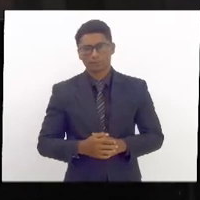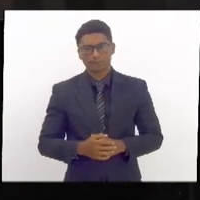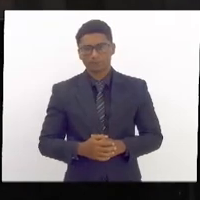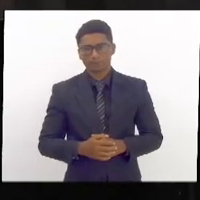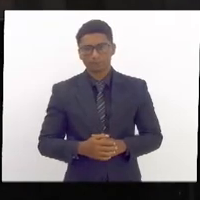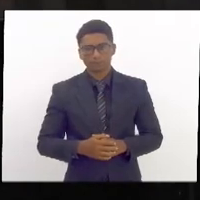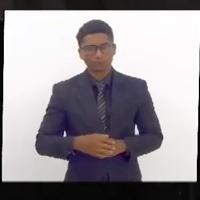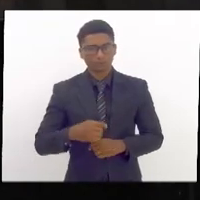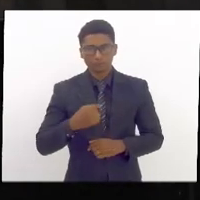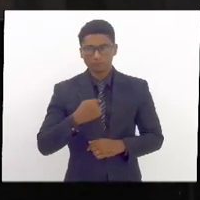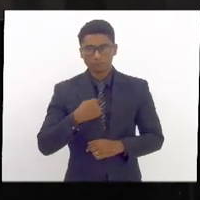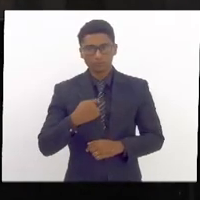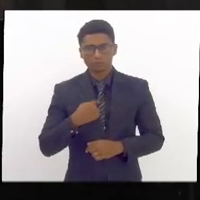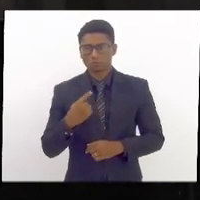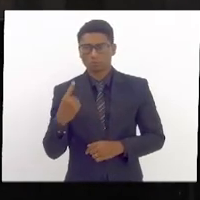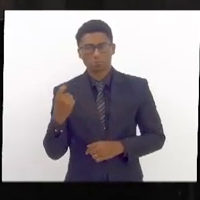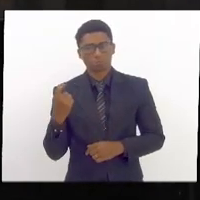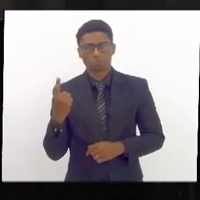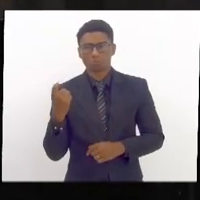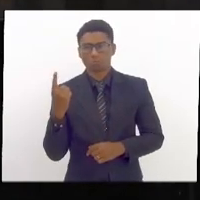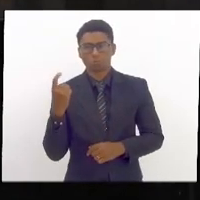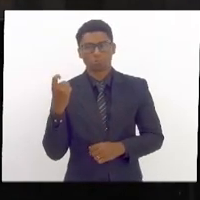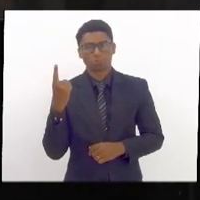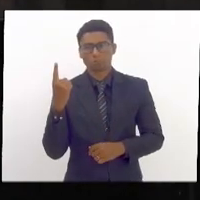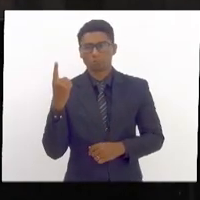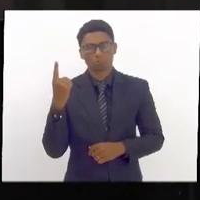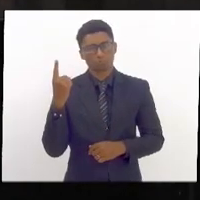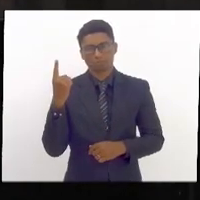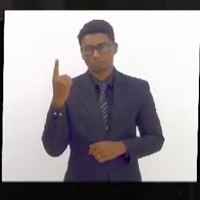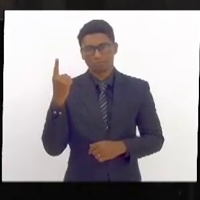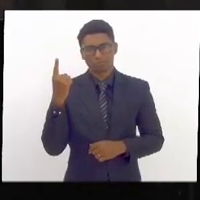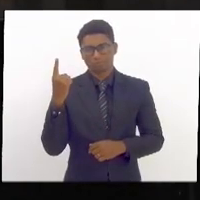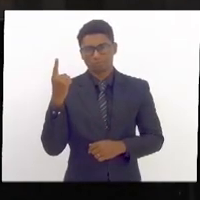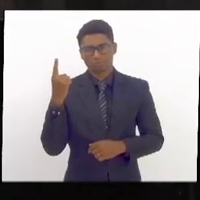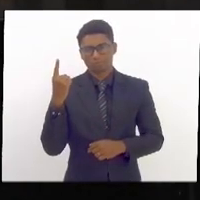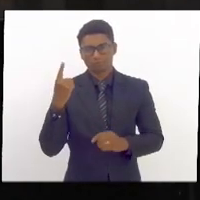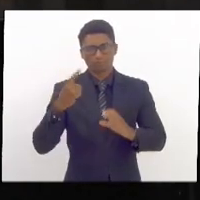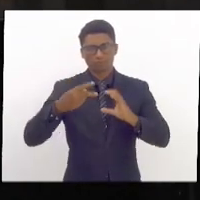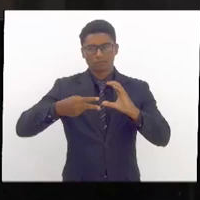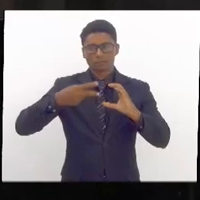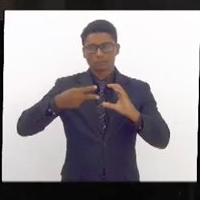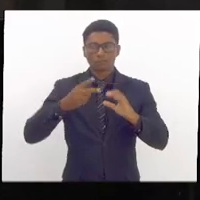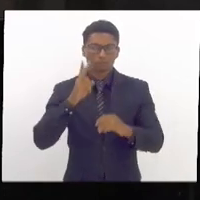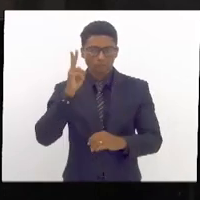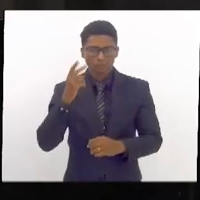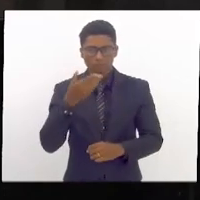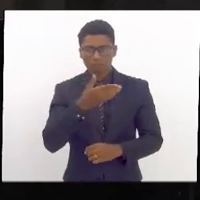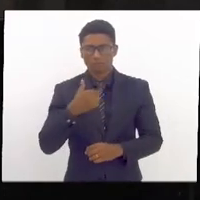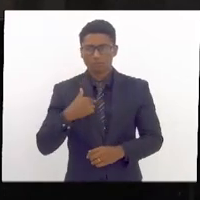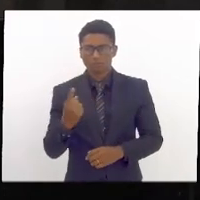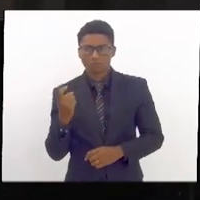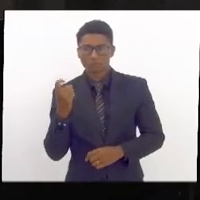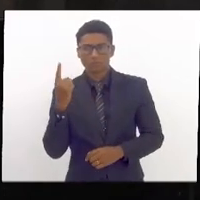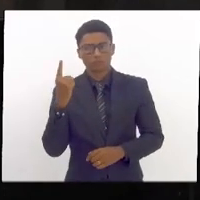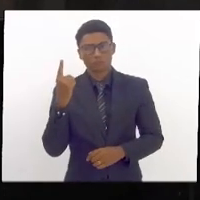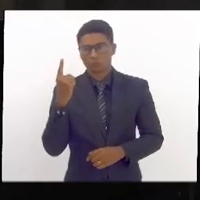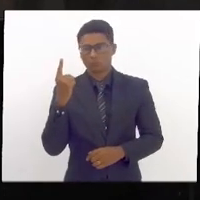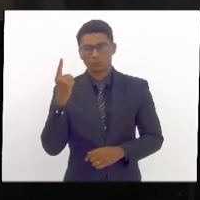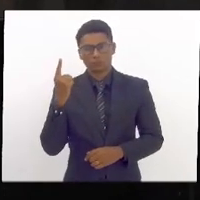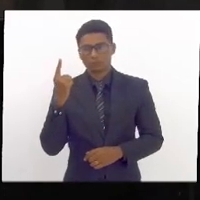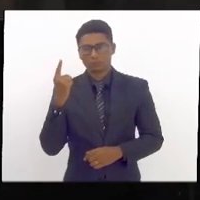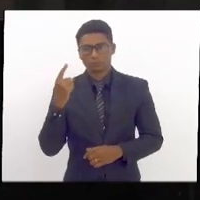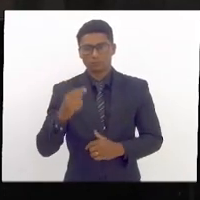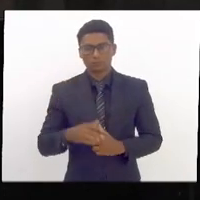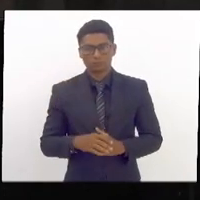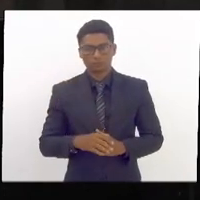uma voz isolada na Câmara de Vereadores, mas isso daí